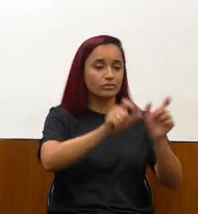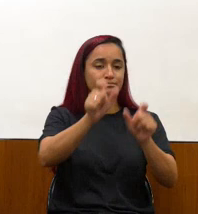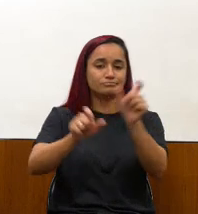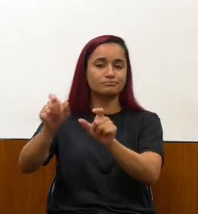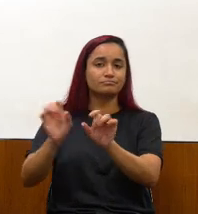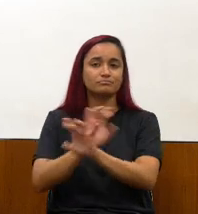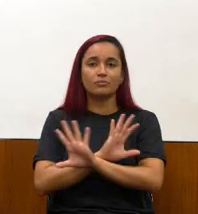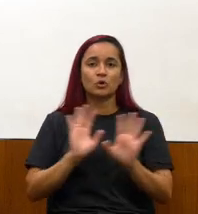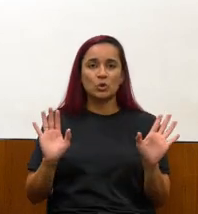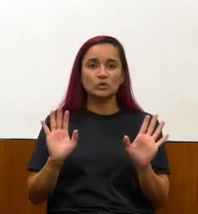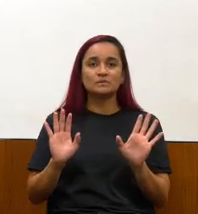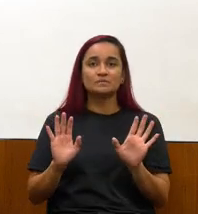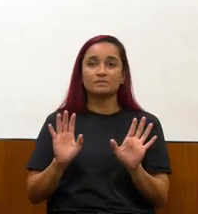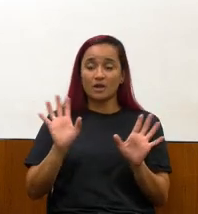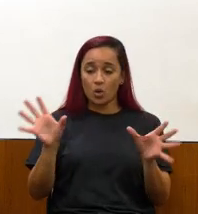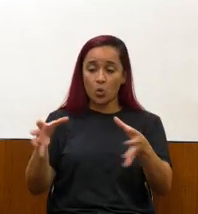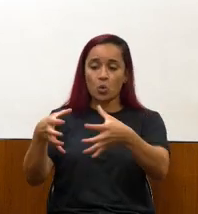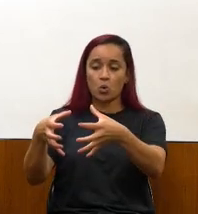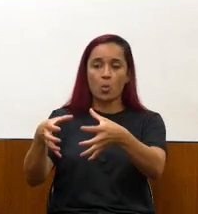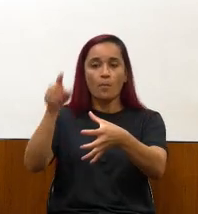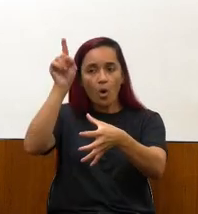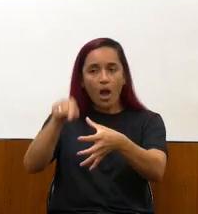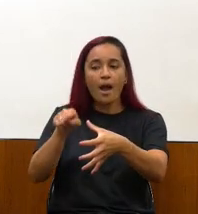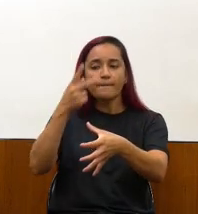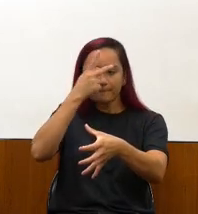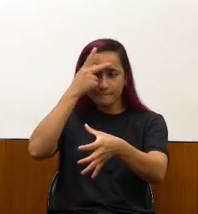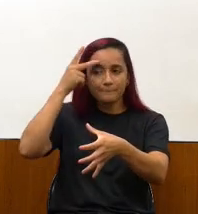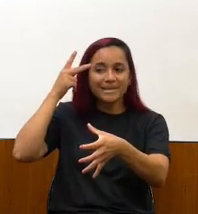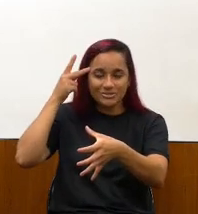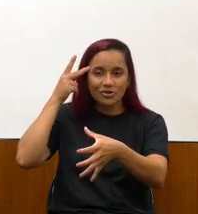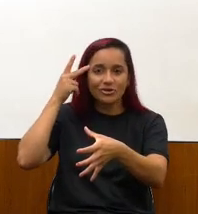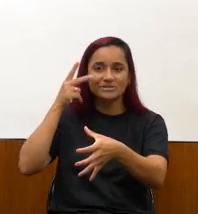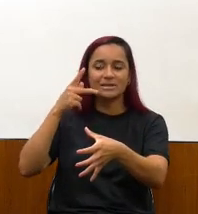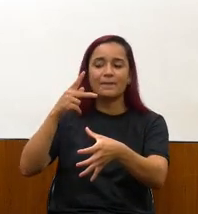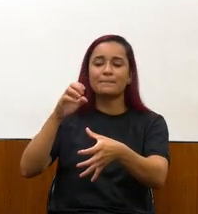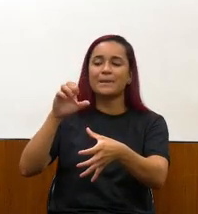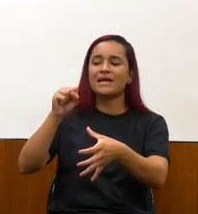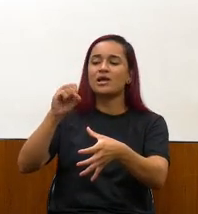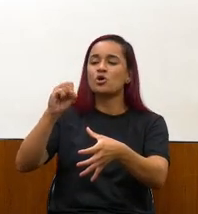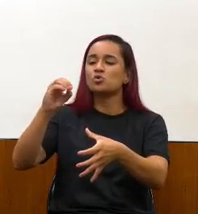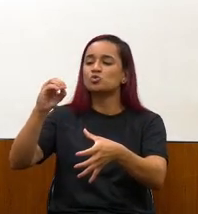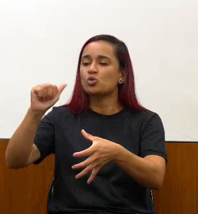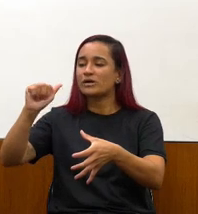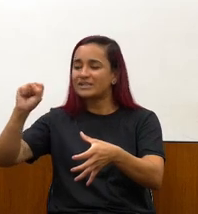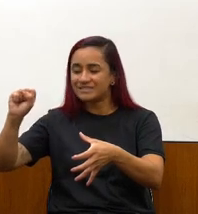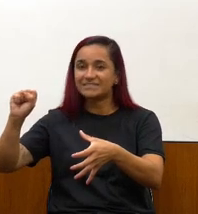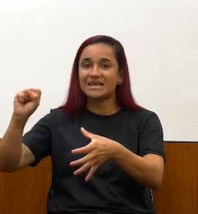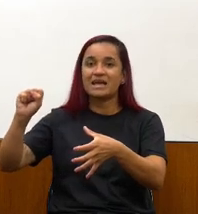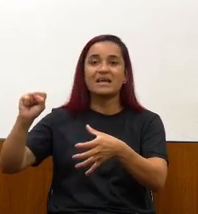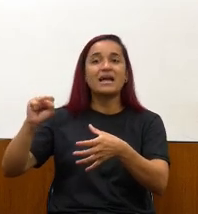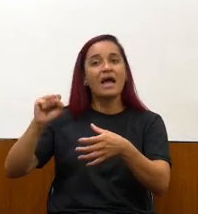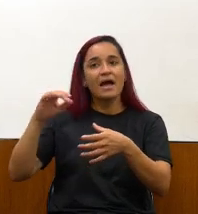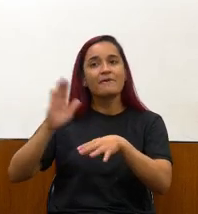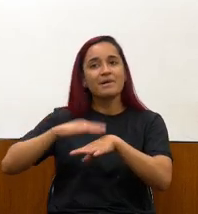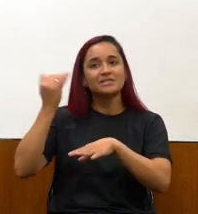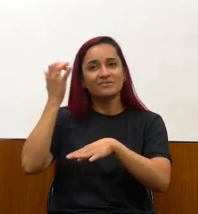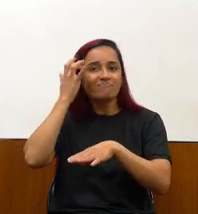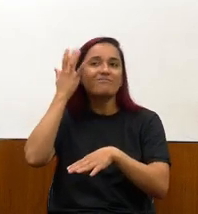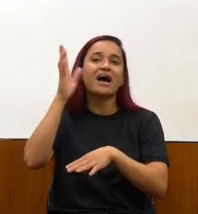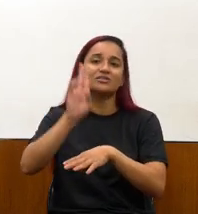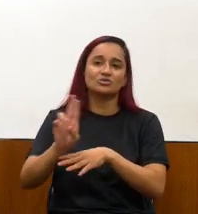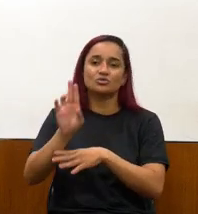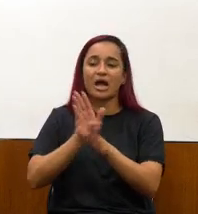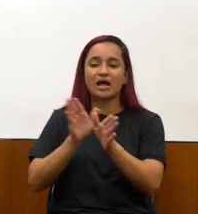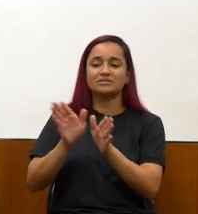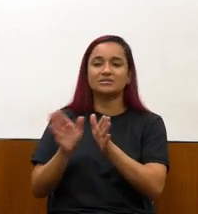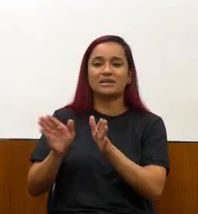a um grupo enquanto pessoas, a gente costuma acessar todos. Eu não estou nem utilizando os termos